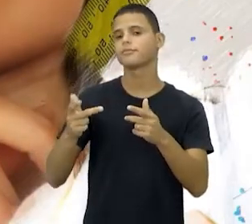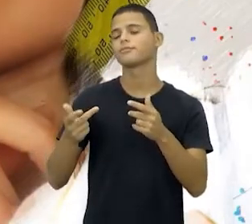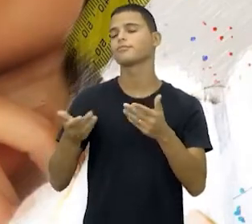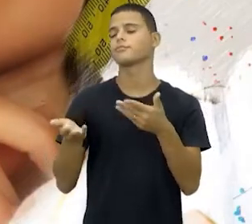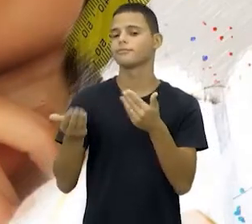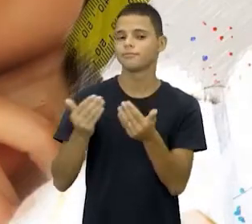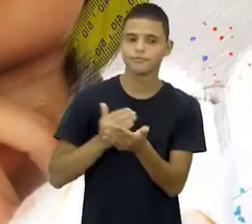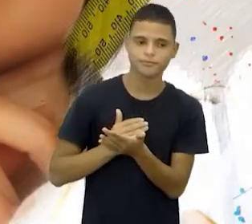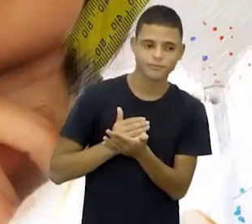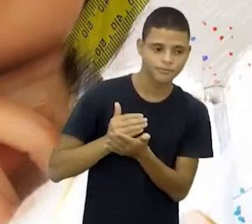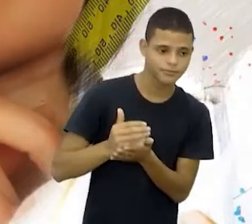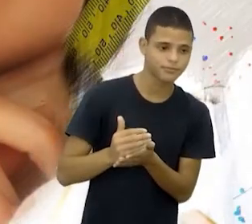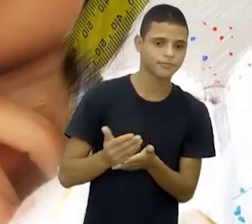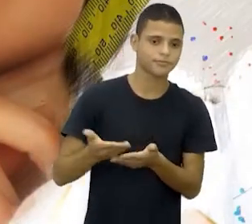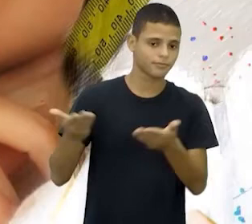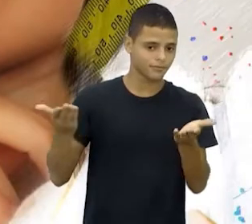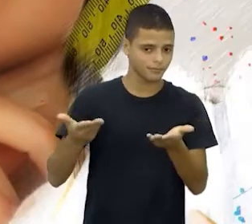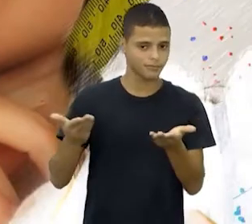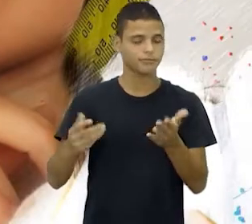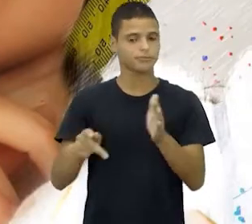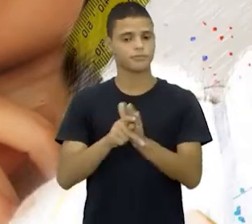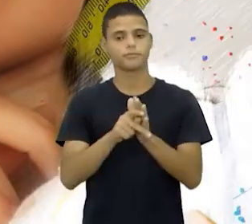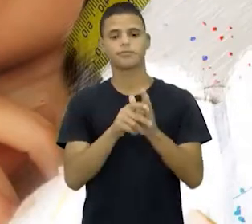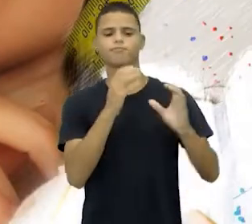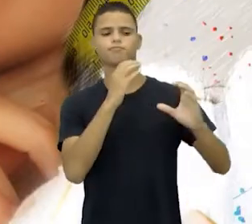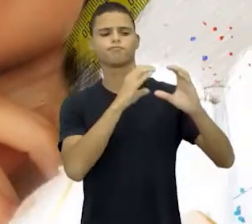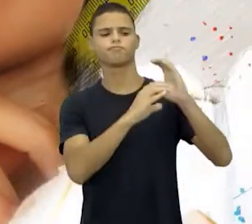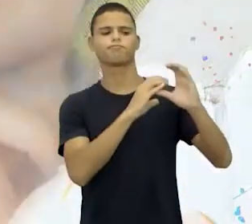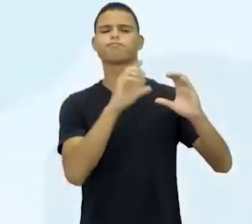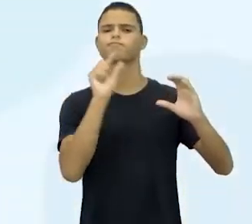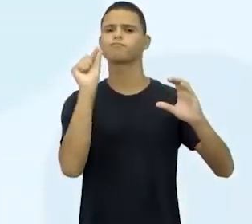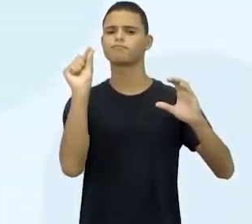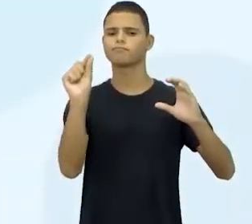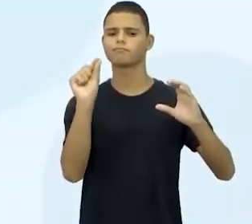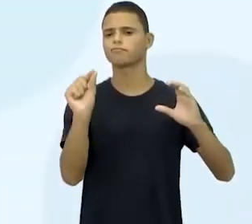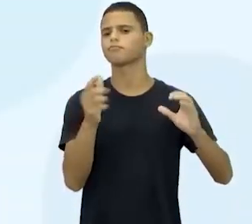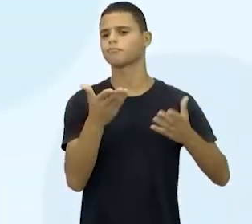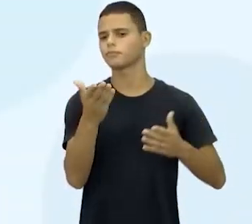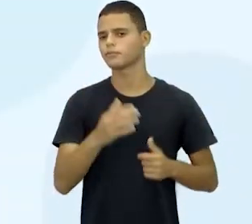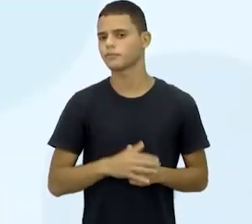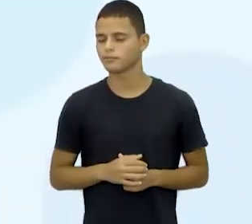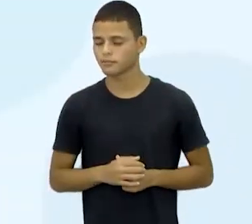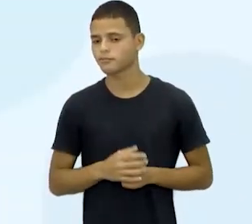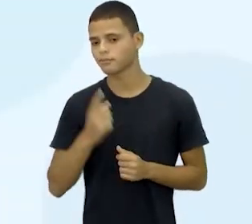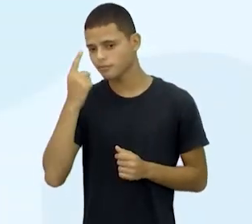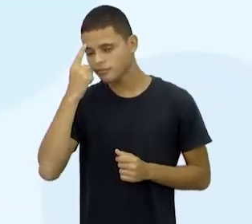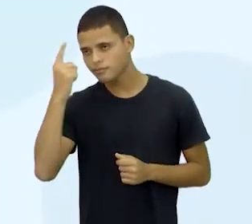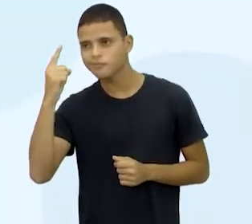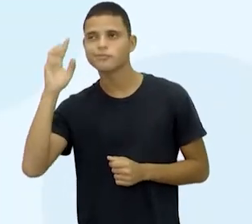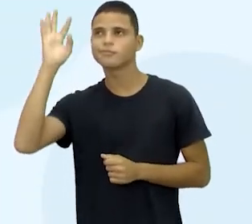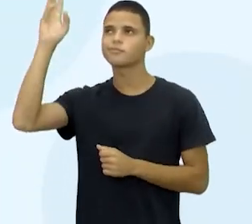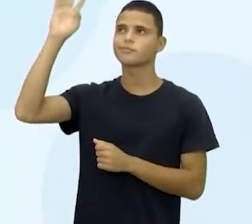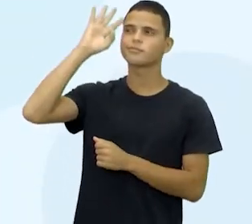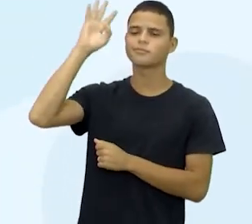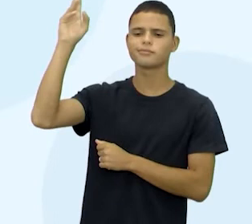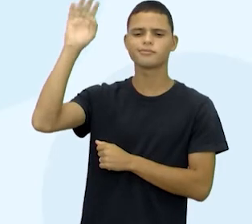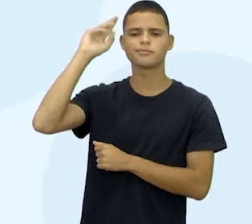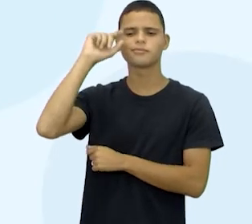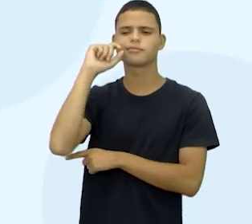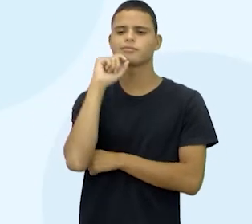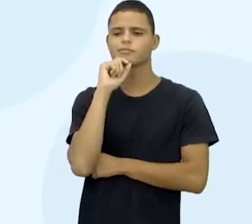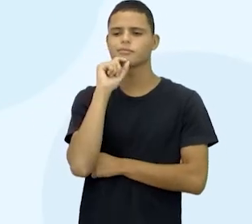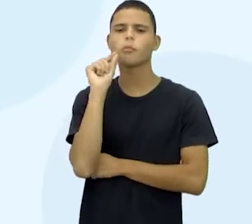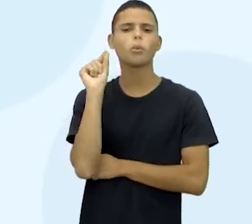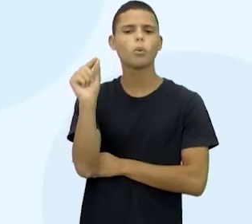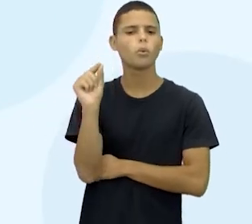começando a falar de comunicação, né? Então, o que é comunicação para você? Já comece a pensar sobre isso. A gente falou um pouco, né,